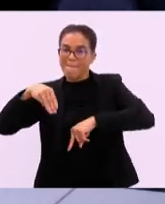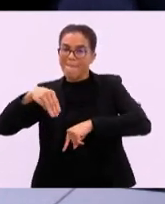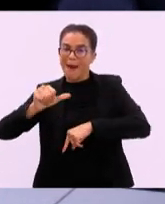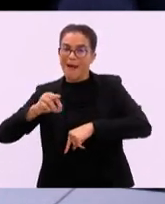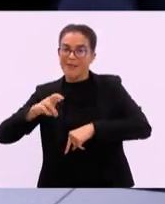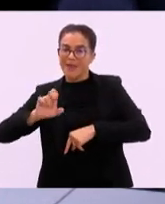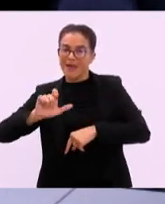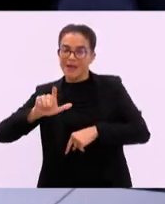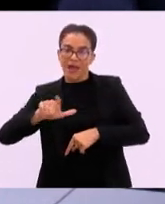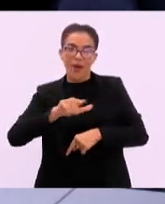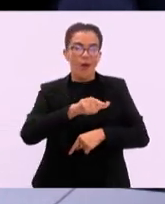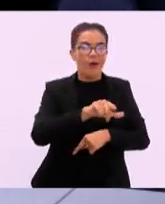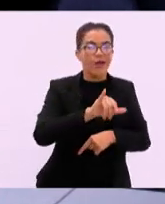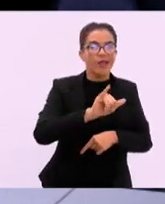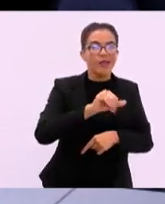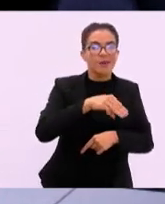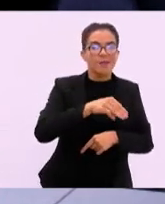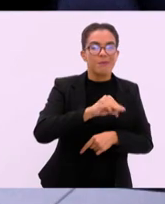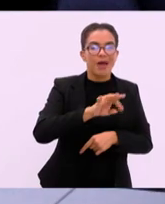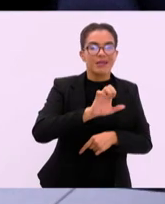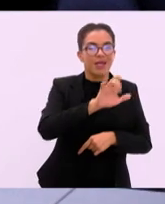mas eu tenho uma compreensão, né?